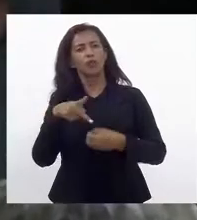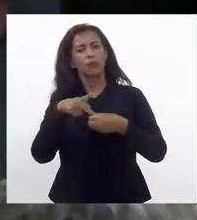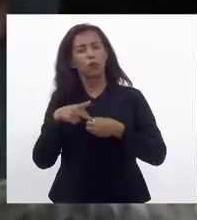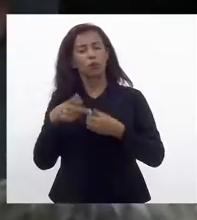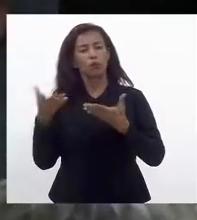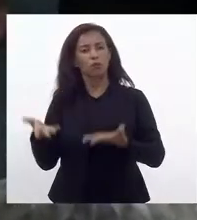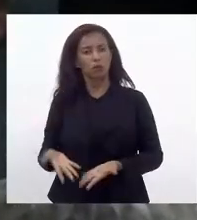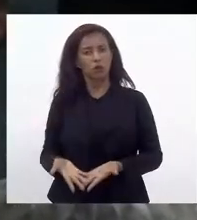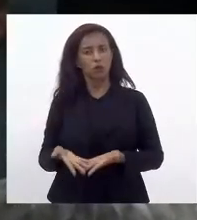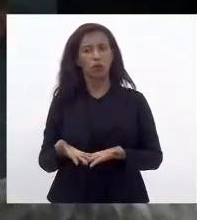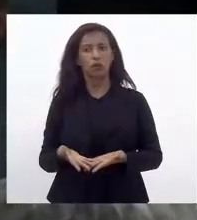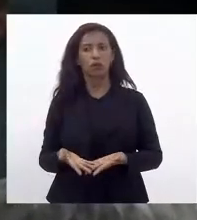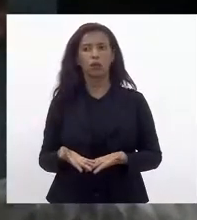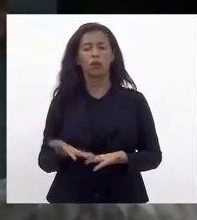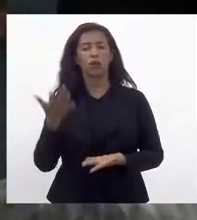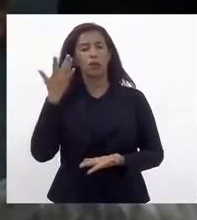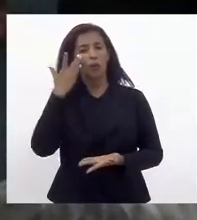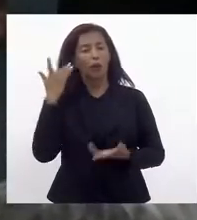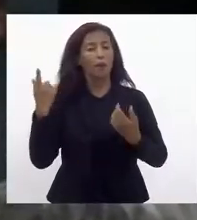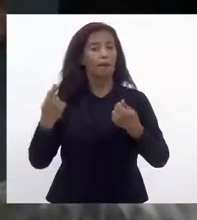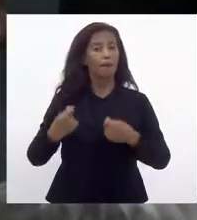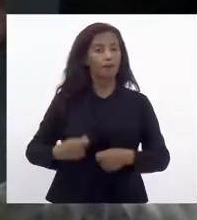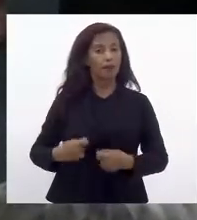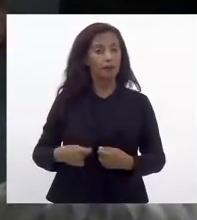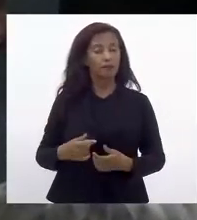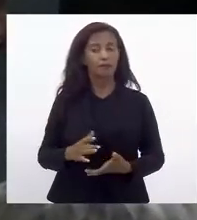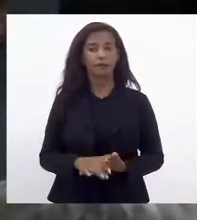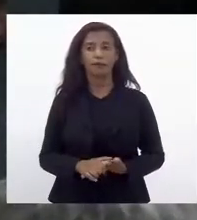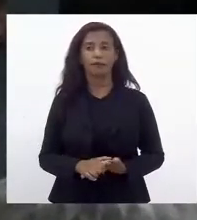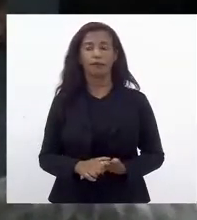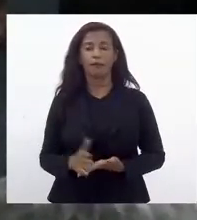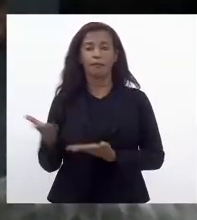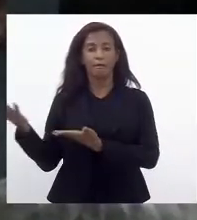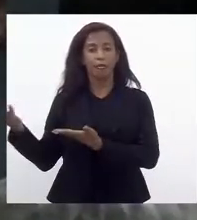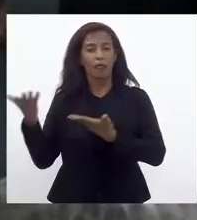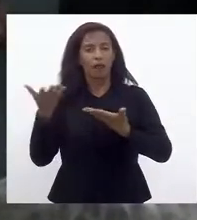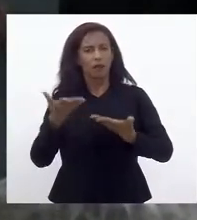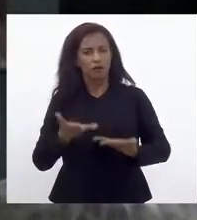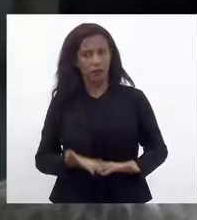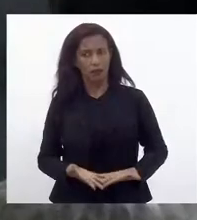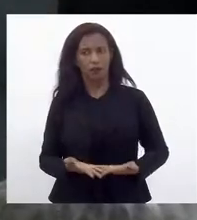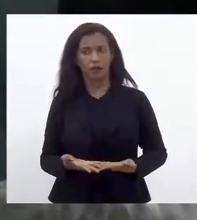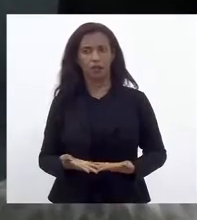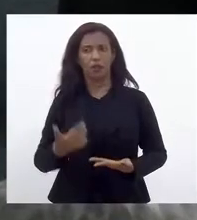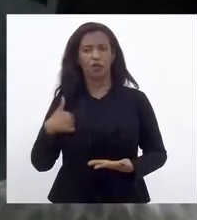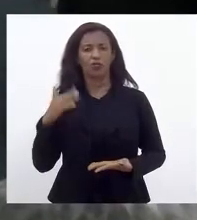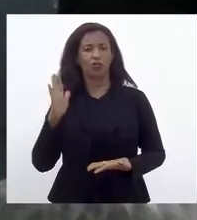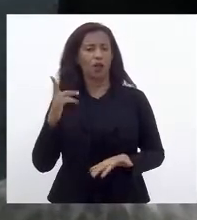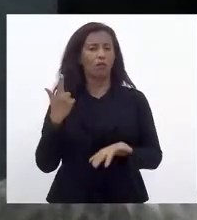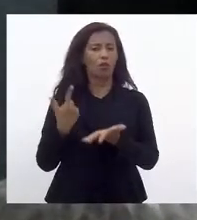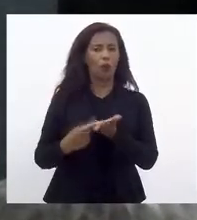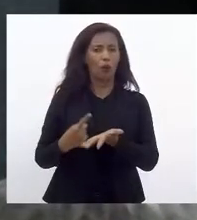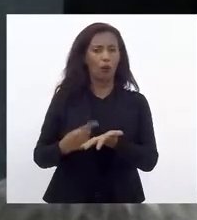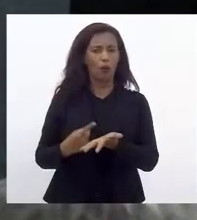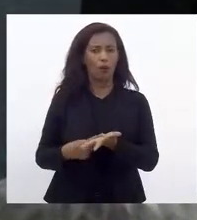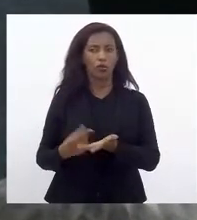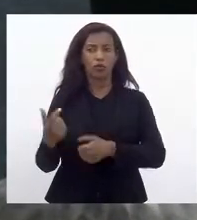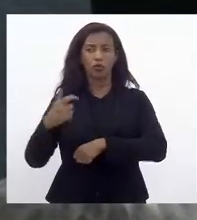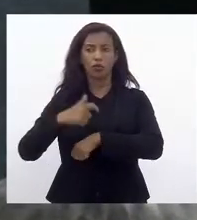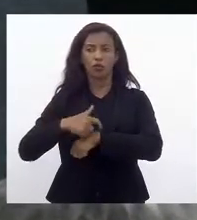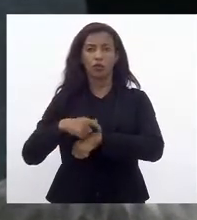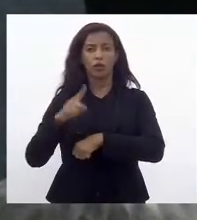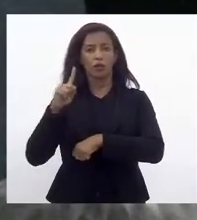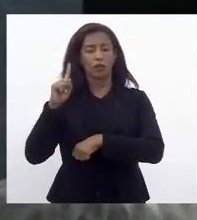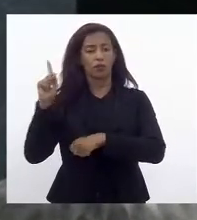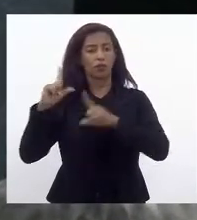não ter? Então, eu acho que a gente precisa trazer as claras. Inclusive, eu já me comprometi, não vai dar tempo em